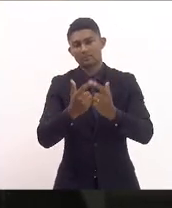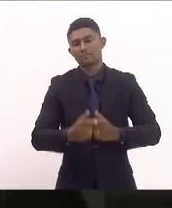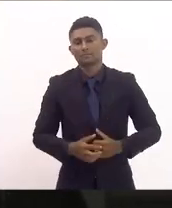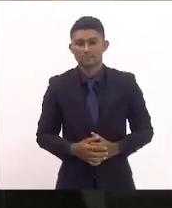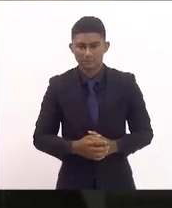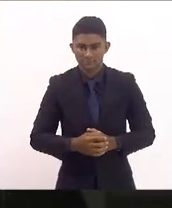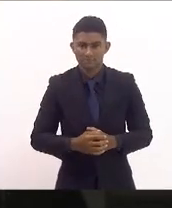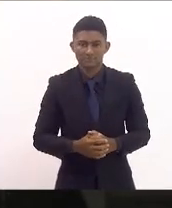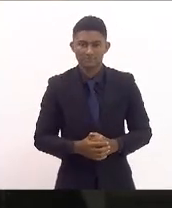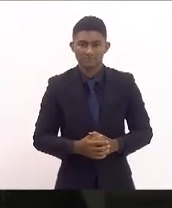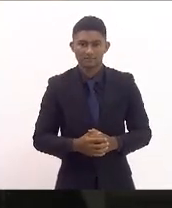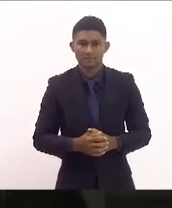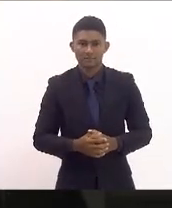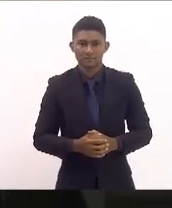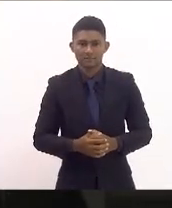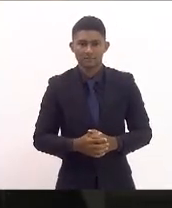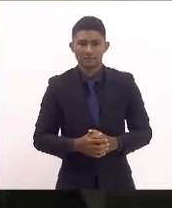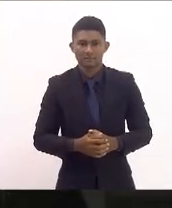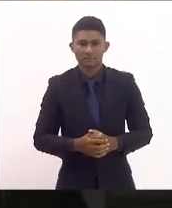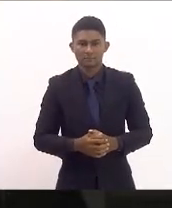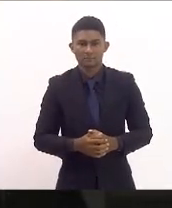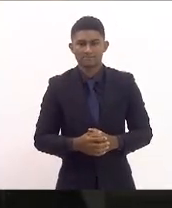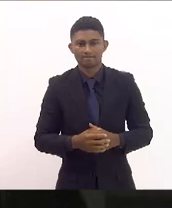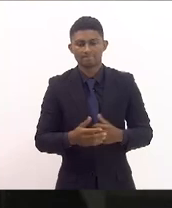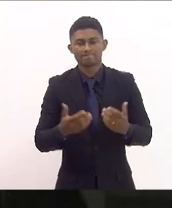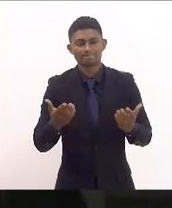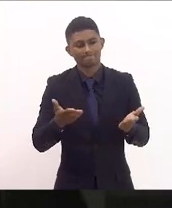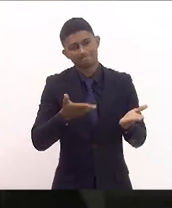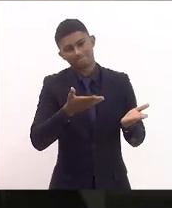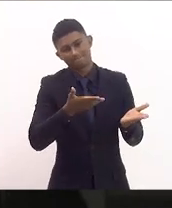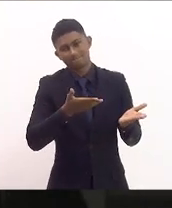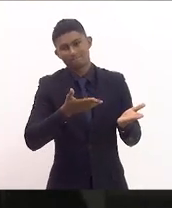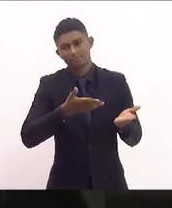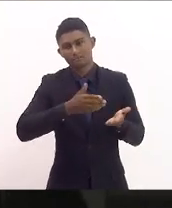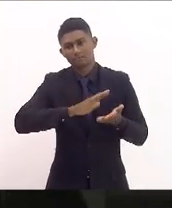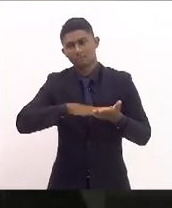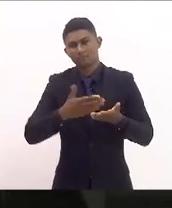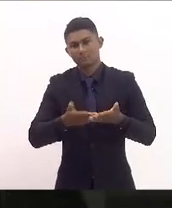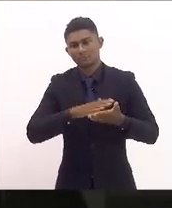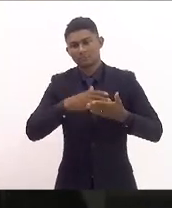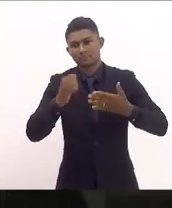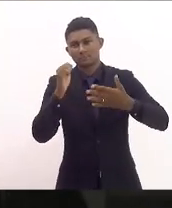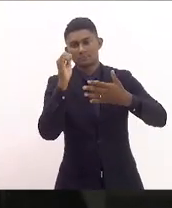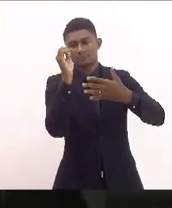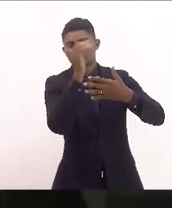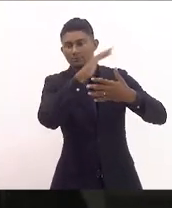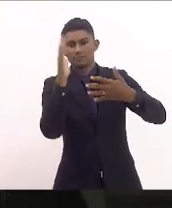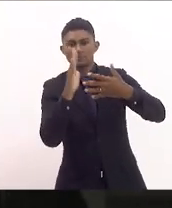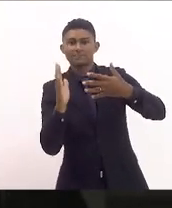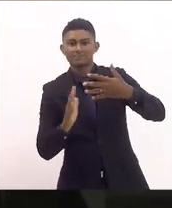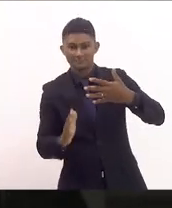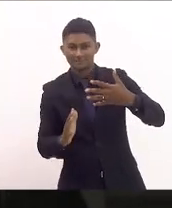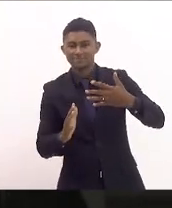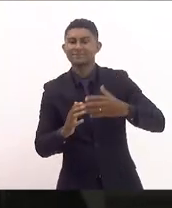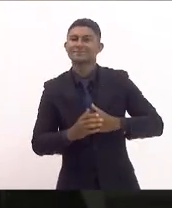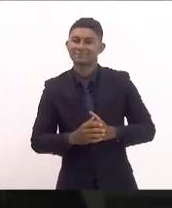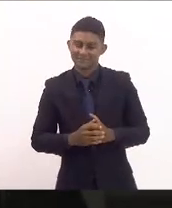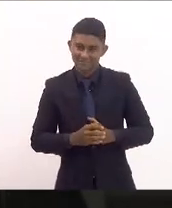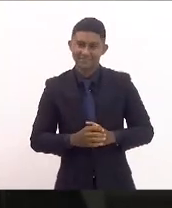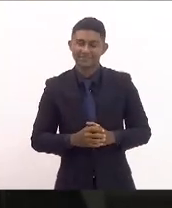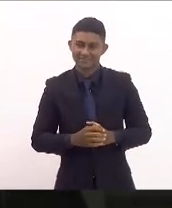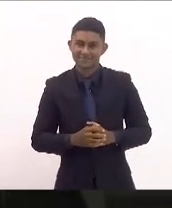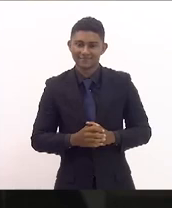alerj e o senhor intérprete da linguagem de libras